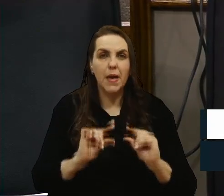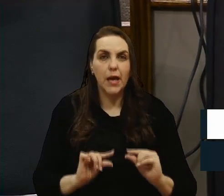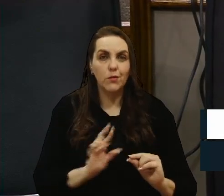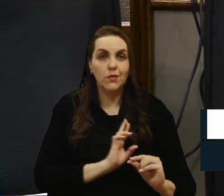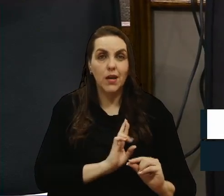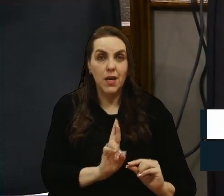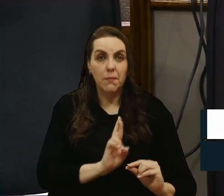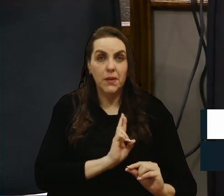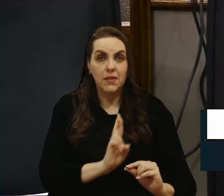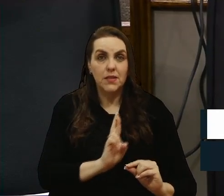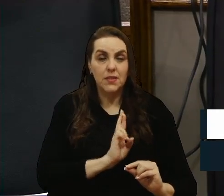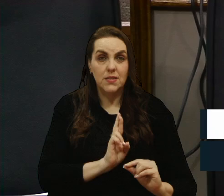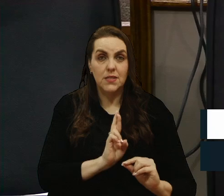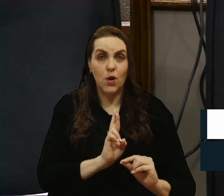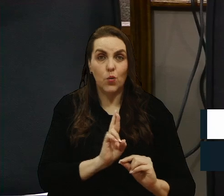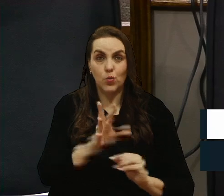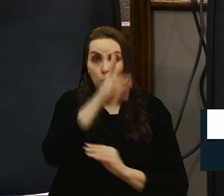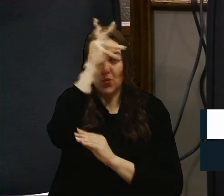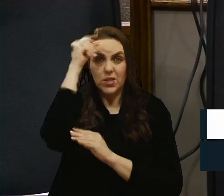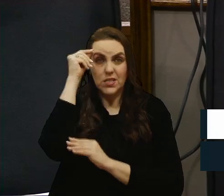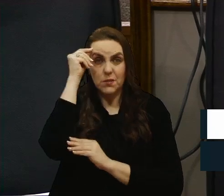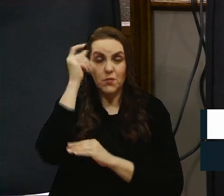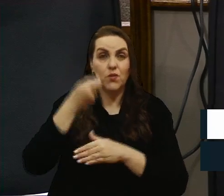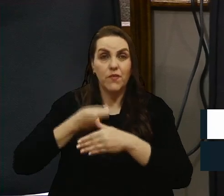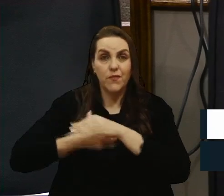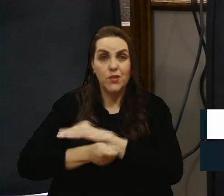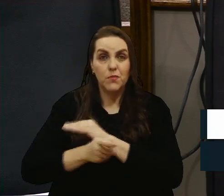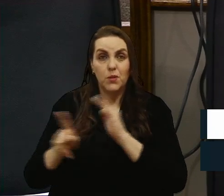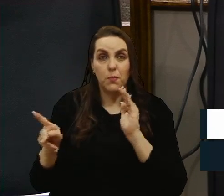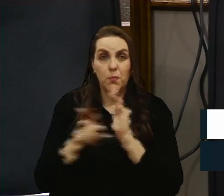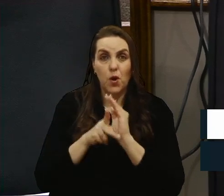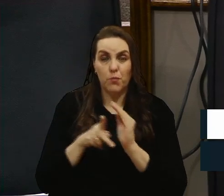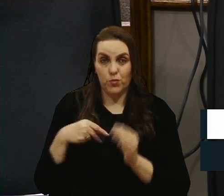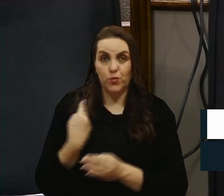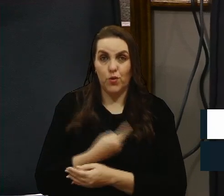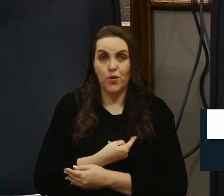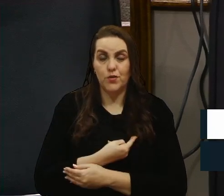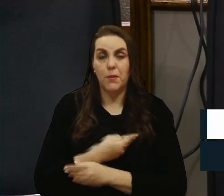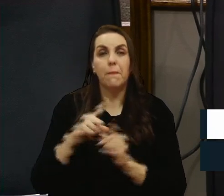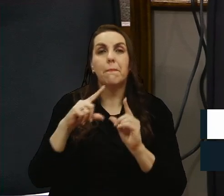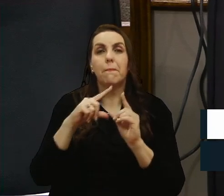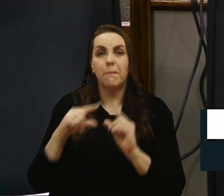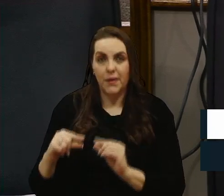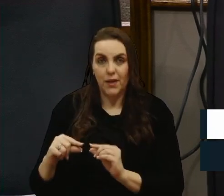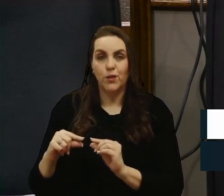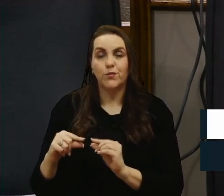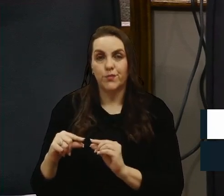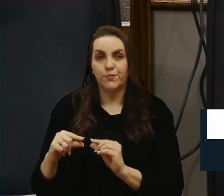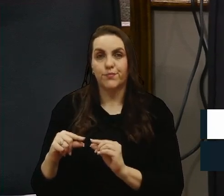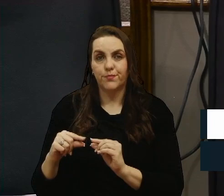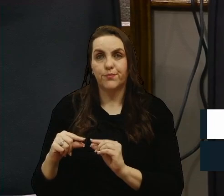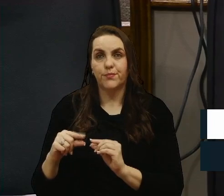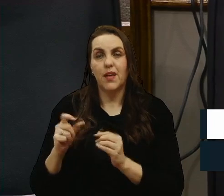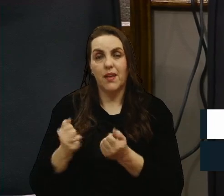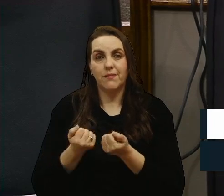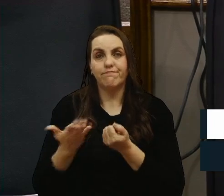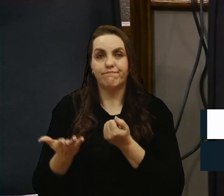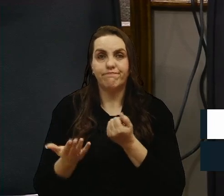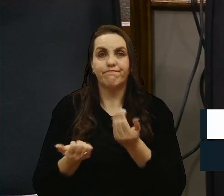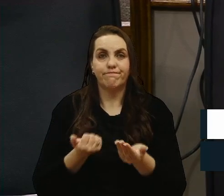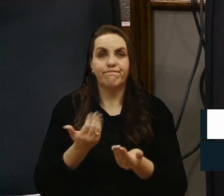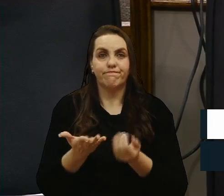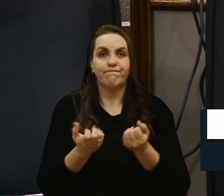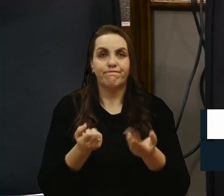representatividade tivermos municipalista de investimentos próprios, menor vai ser as entregas para